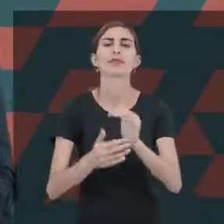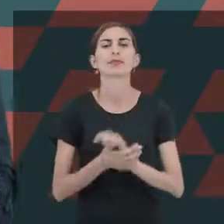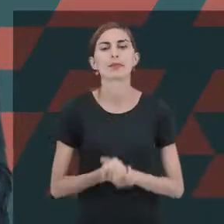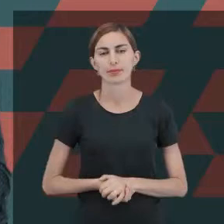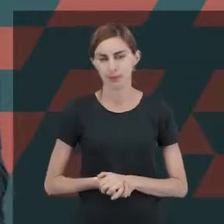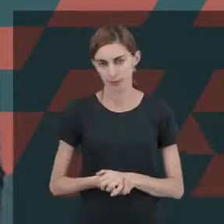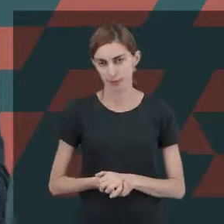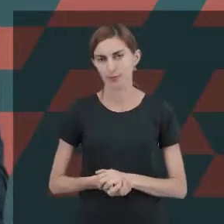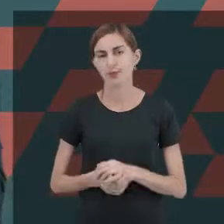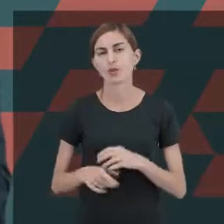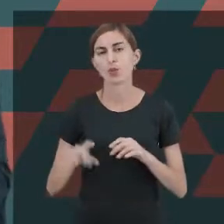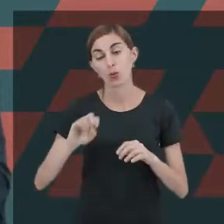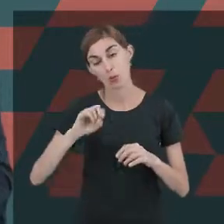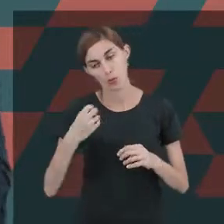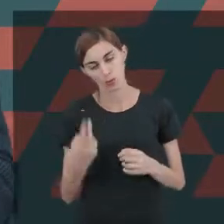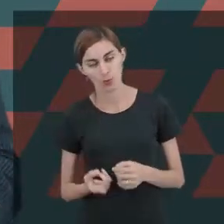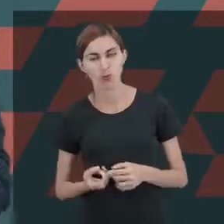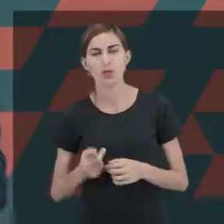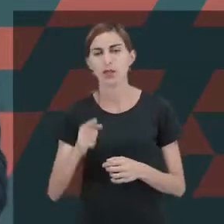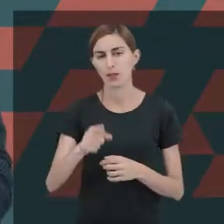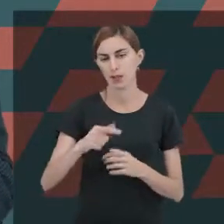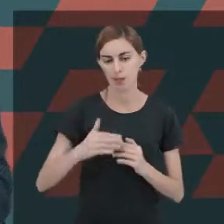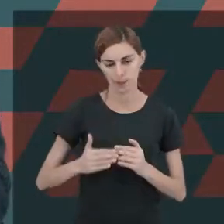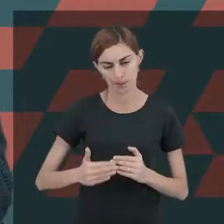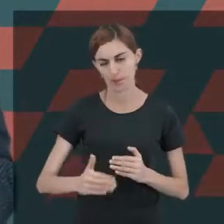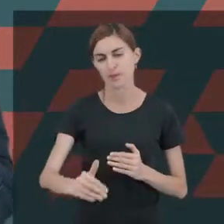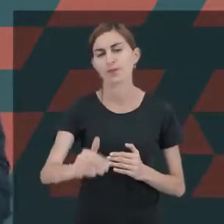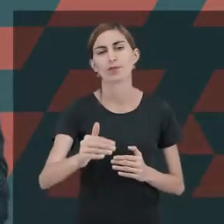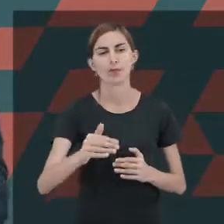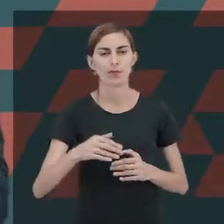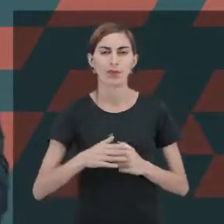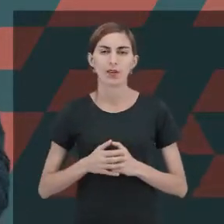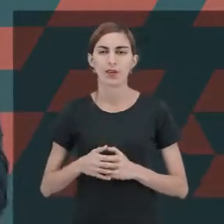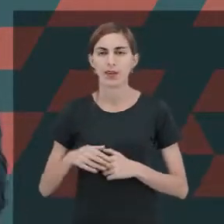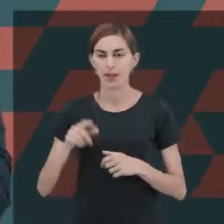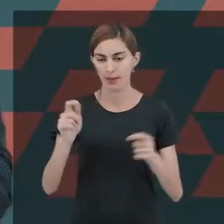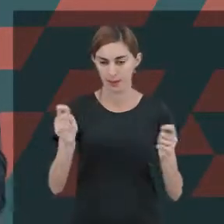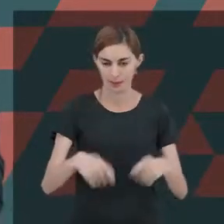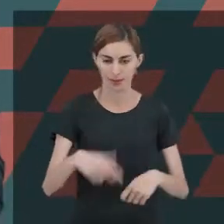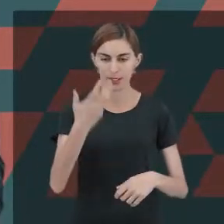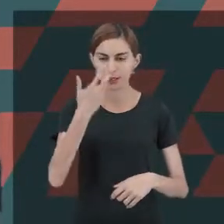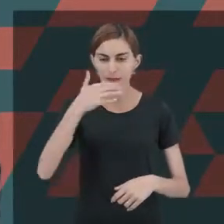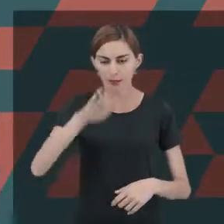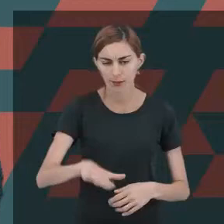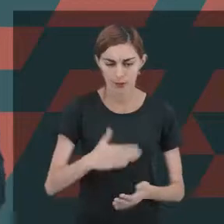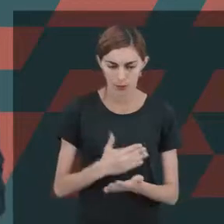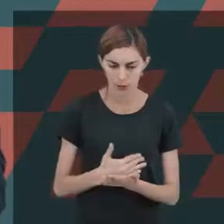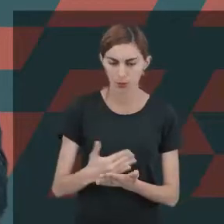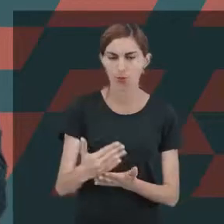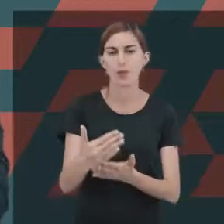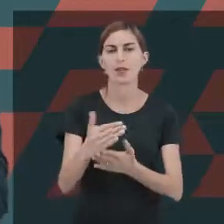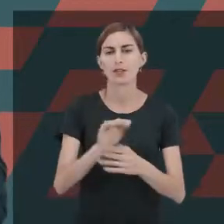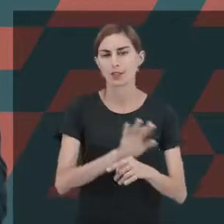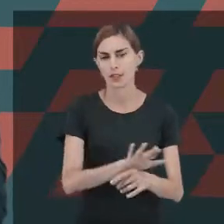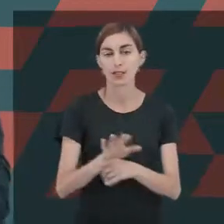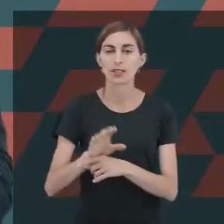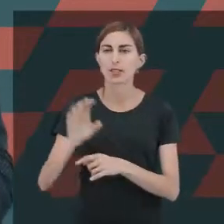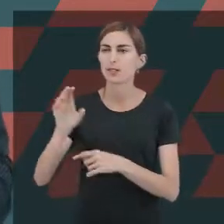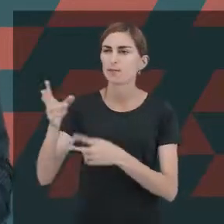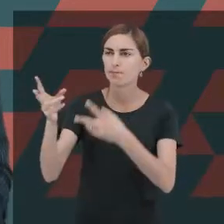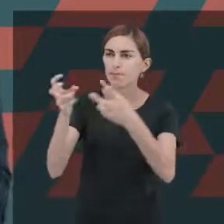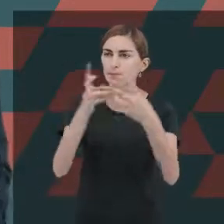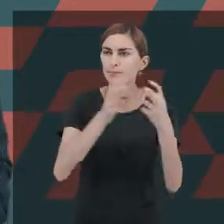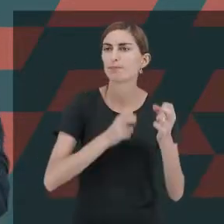desenvolvimento da criança. Ou seja, é a partir desse momento que a criança começa a atribuir